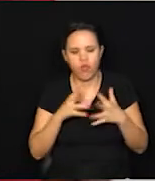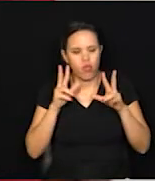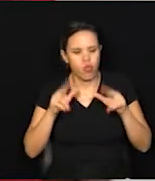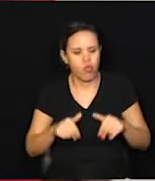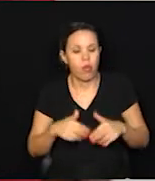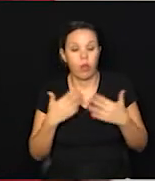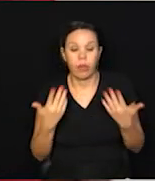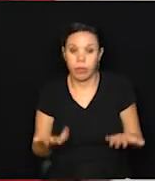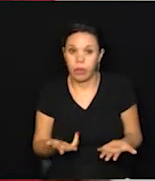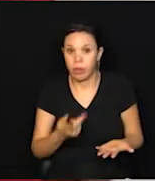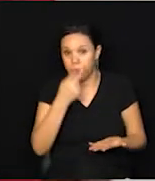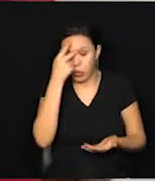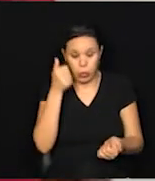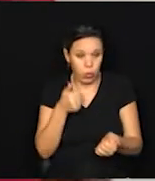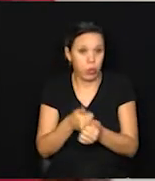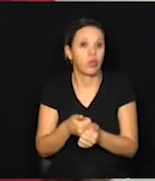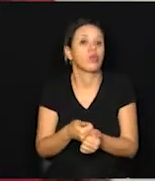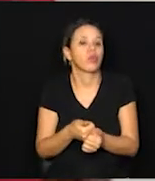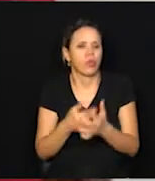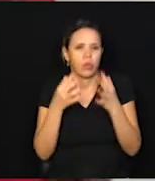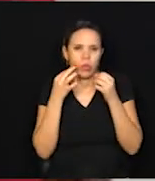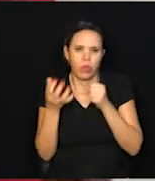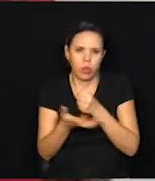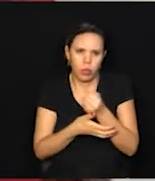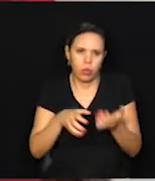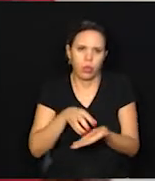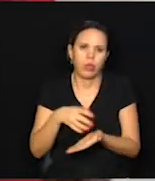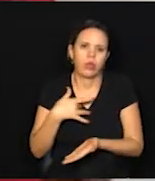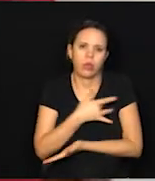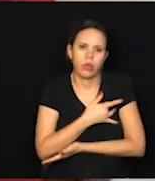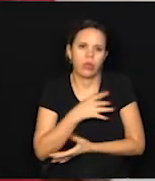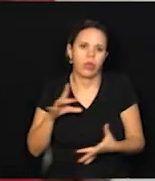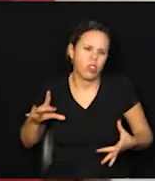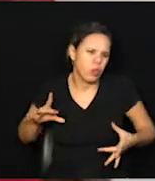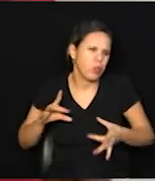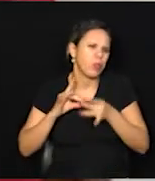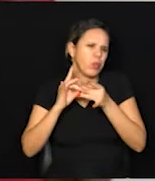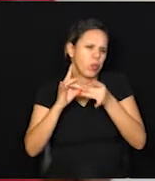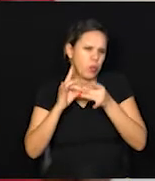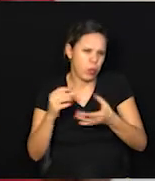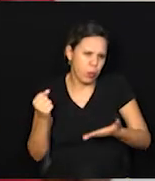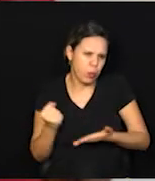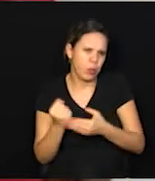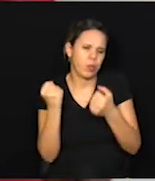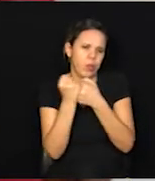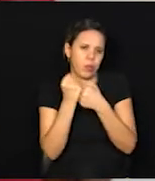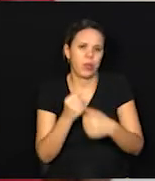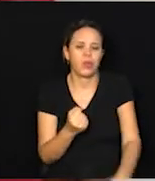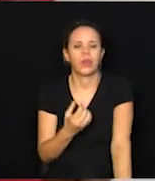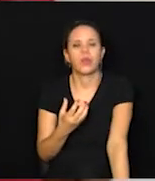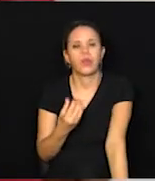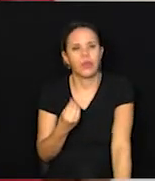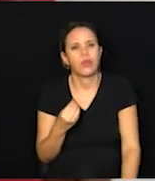eles foram acompanhados, a atenção primária foi parceira demais para poder acompanhar também a saturação desses